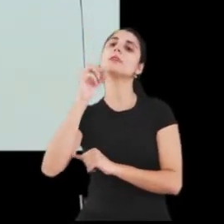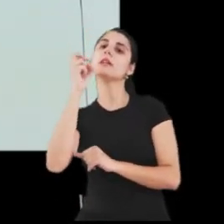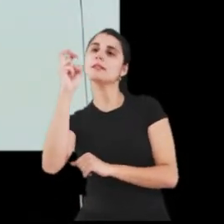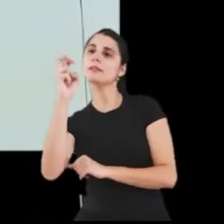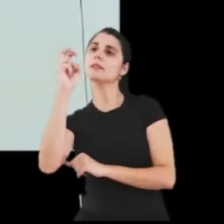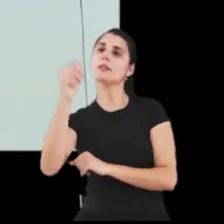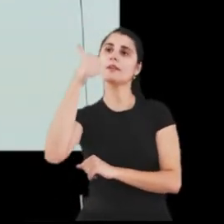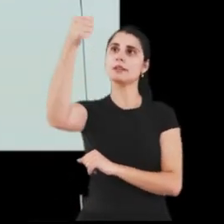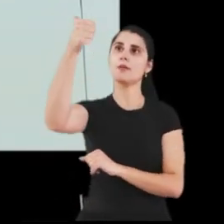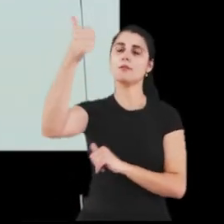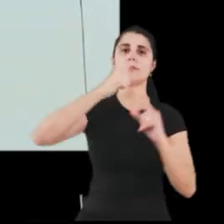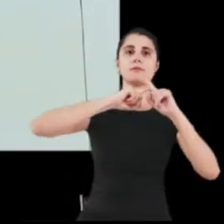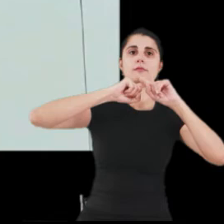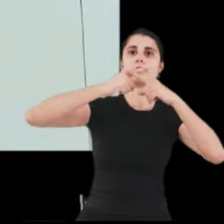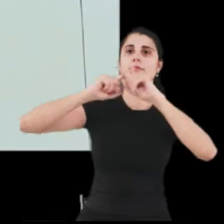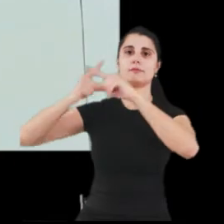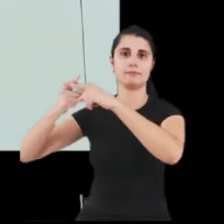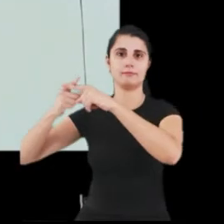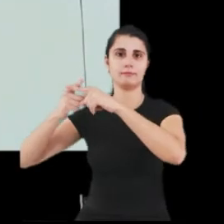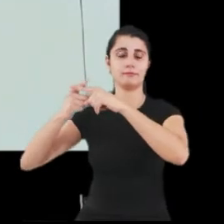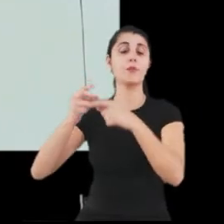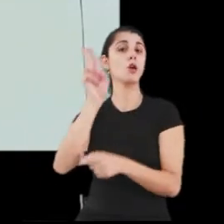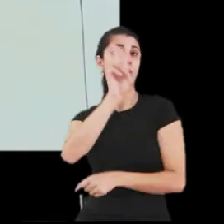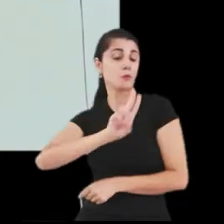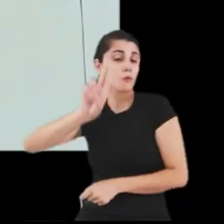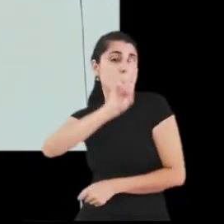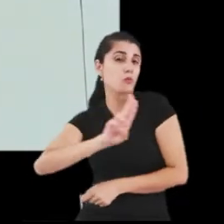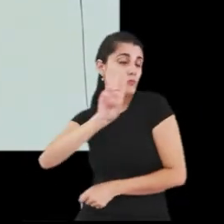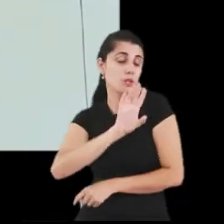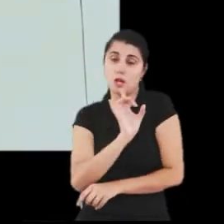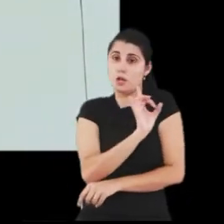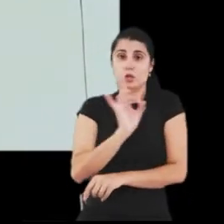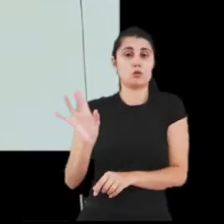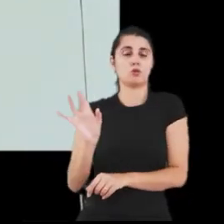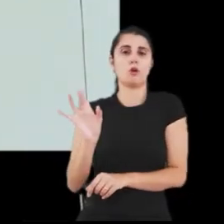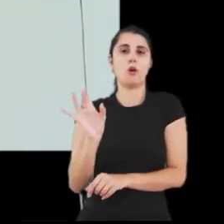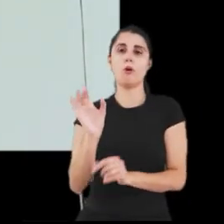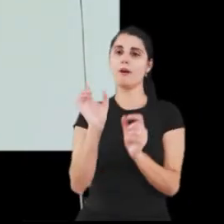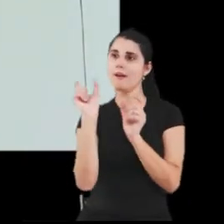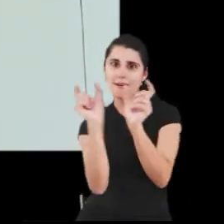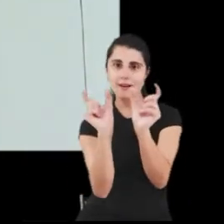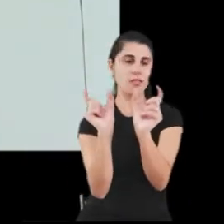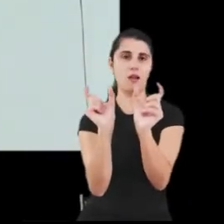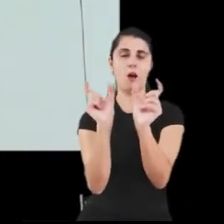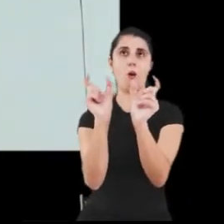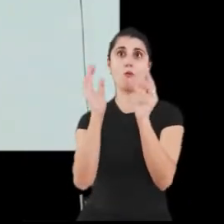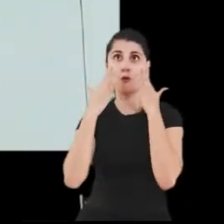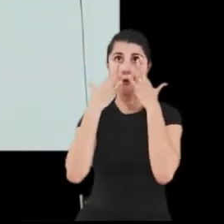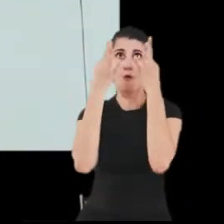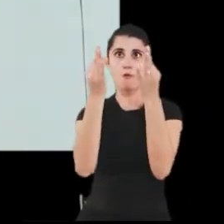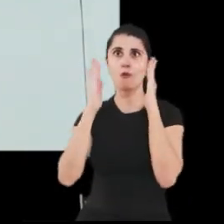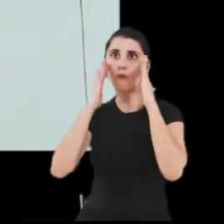a 1. Nesse cálculo, eu vou utilizar apenas os expoentes. Então, eu pego